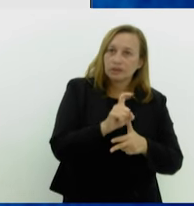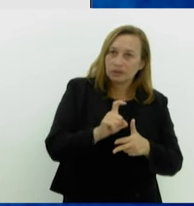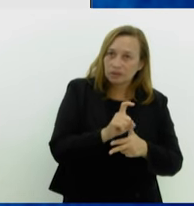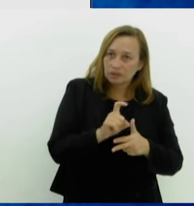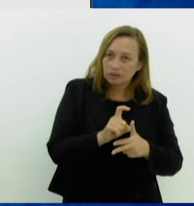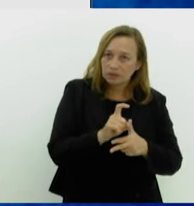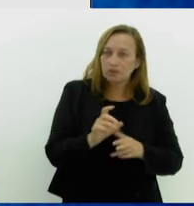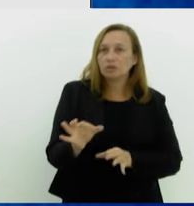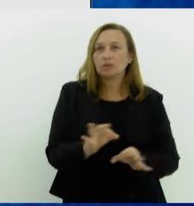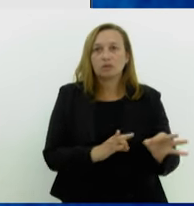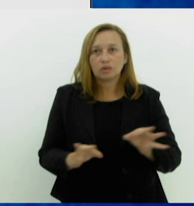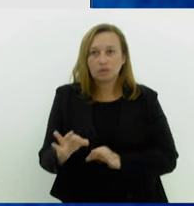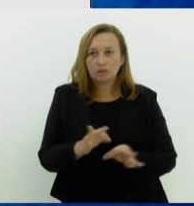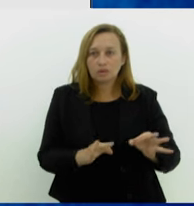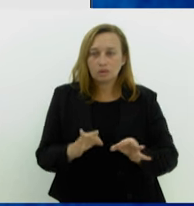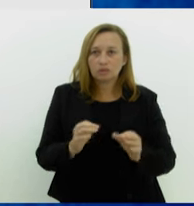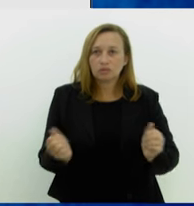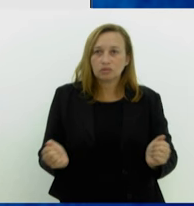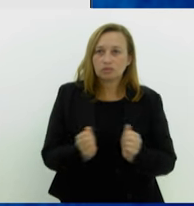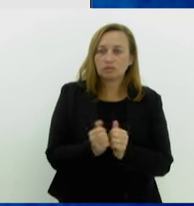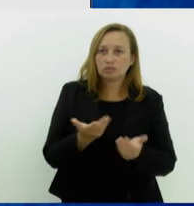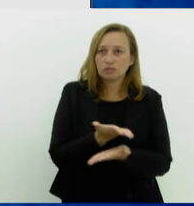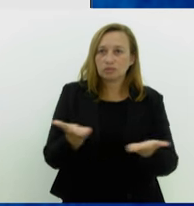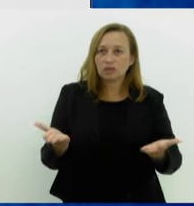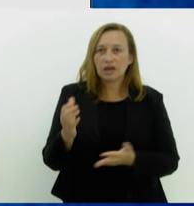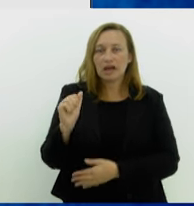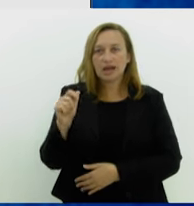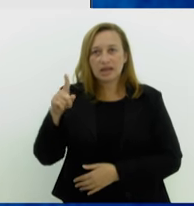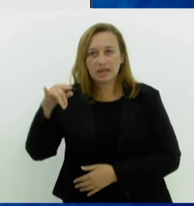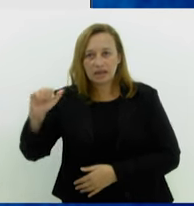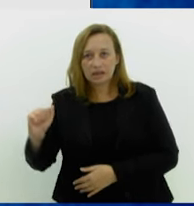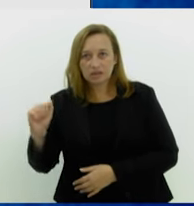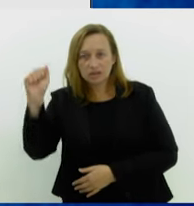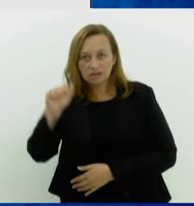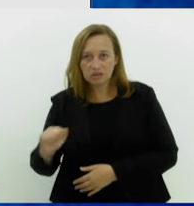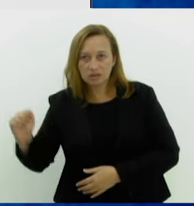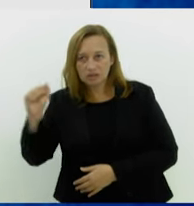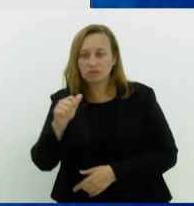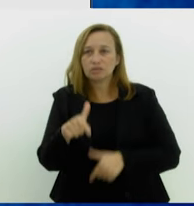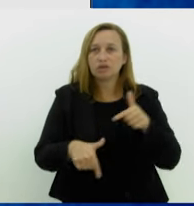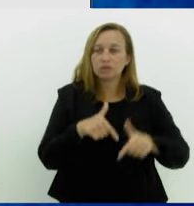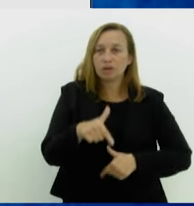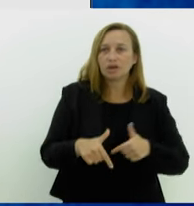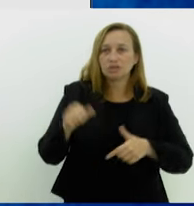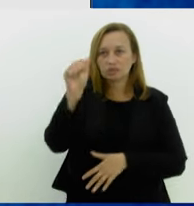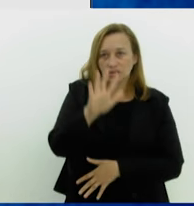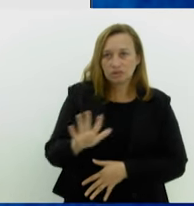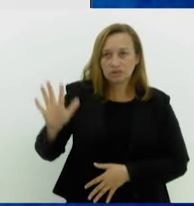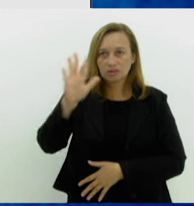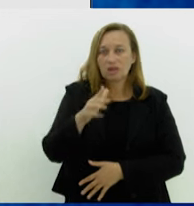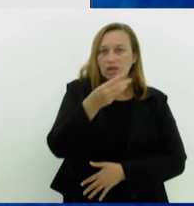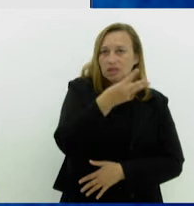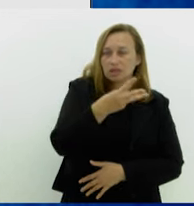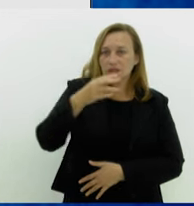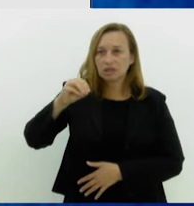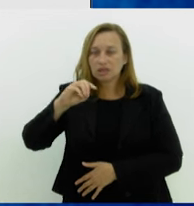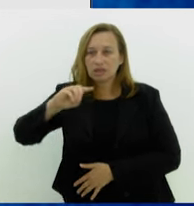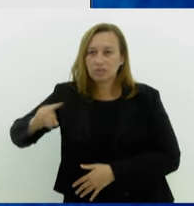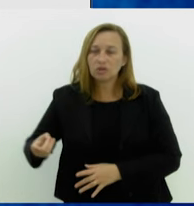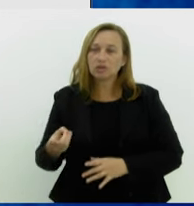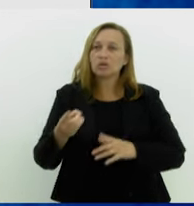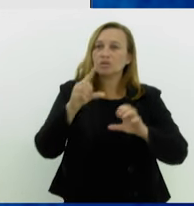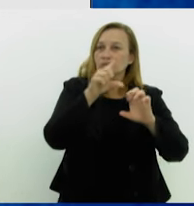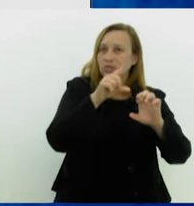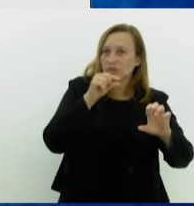as organizações que estão ao seu redor a aliança faz um um trabalho nacional empoderando 30.000 M empreendedores em territórios de